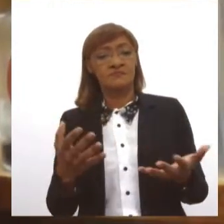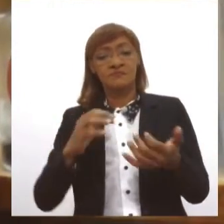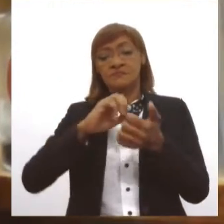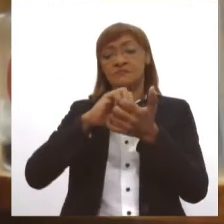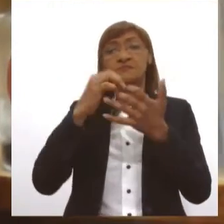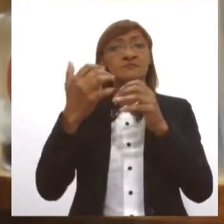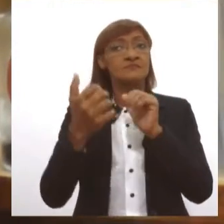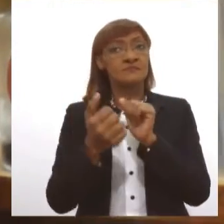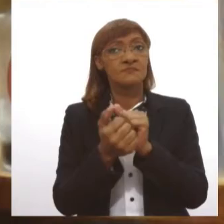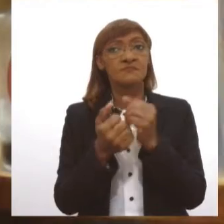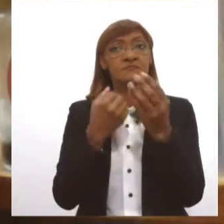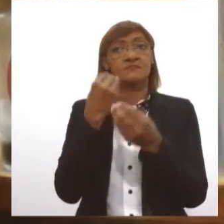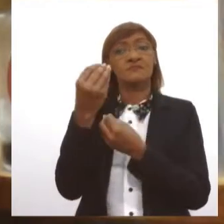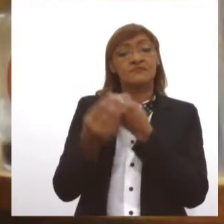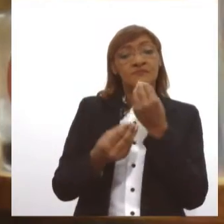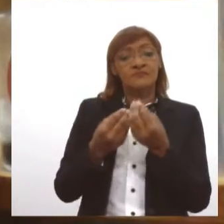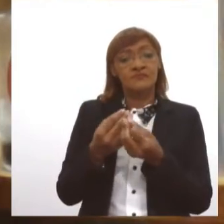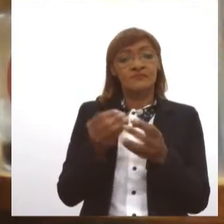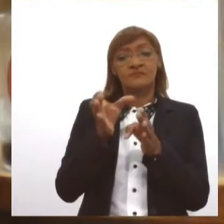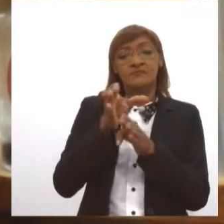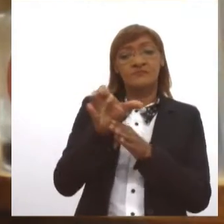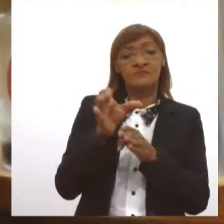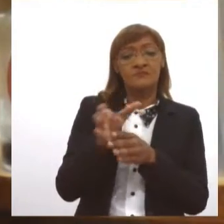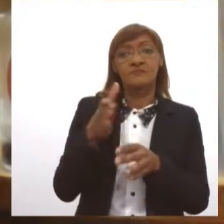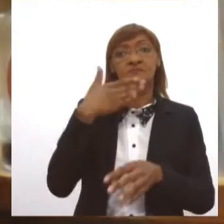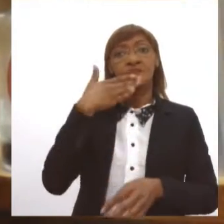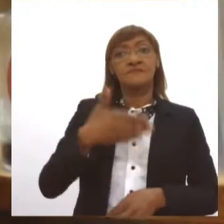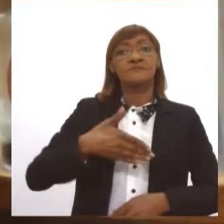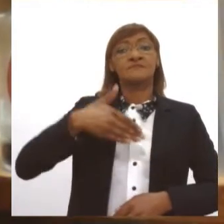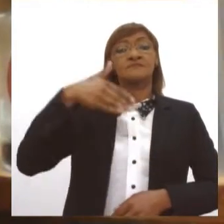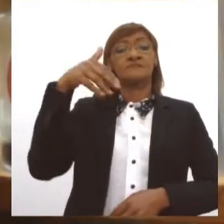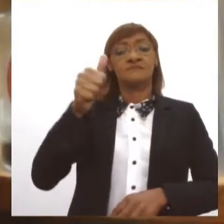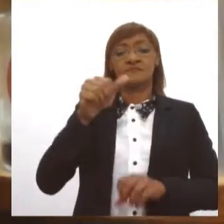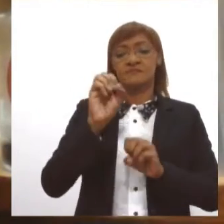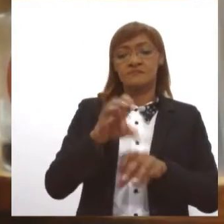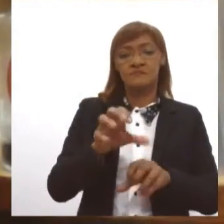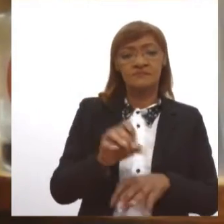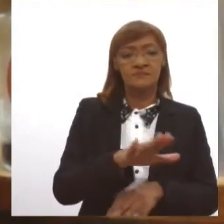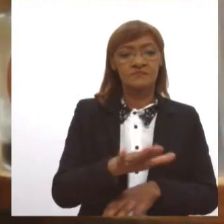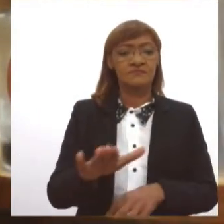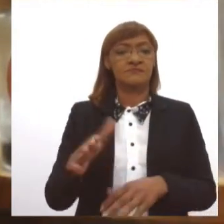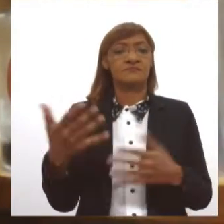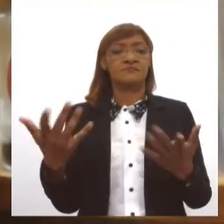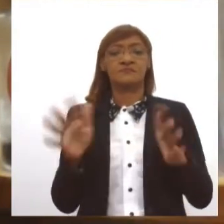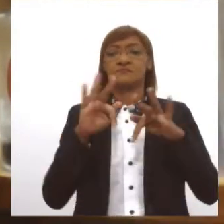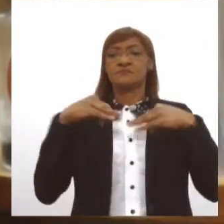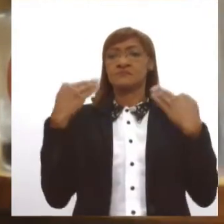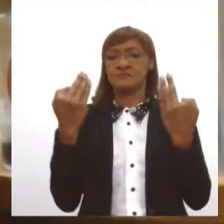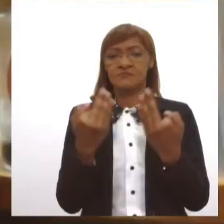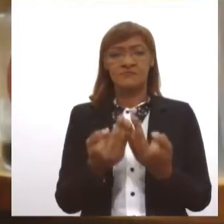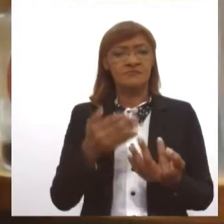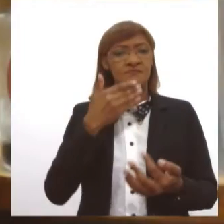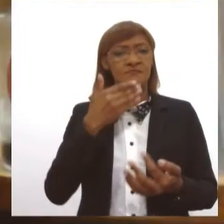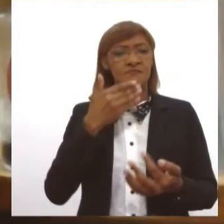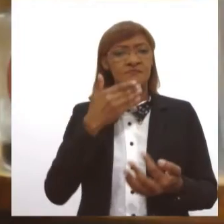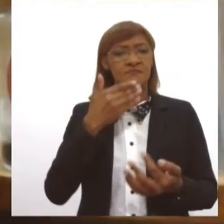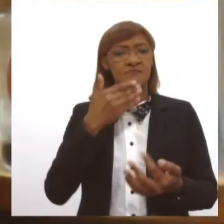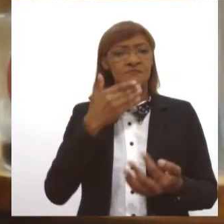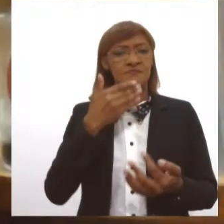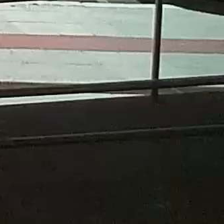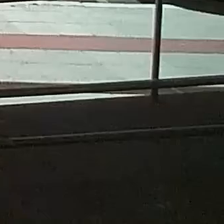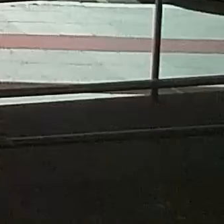gente estar trazendo a melhor versão da criança, a melhor versão dessa família, a melhor versão dessa escola.